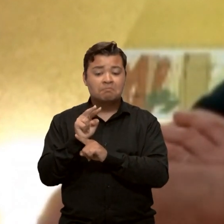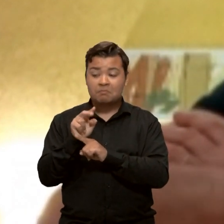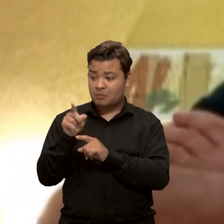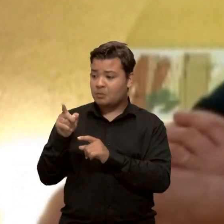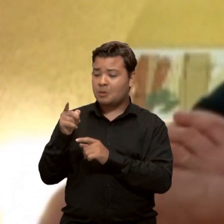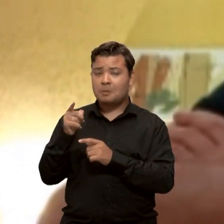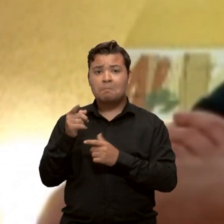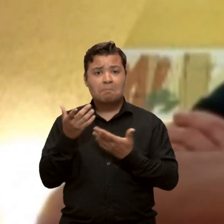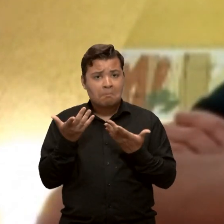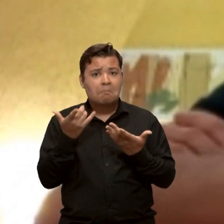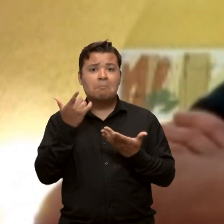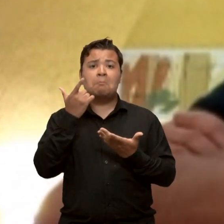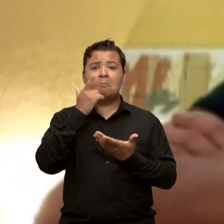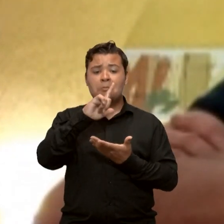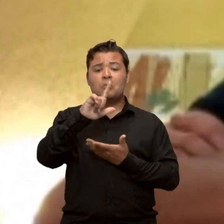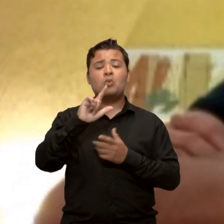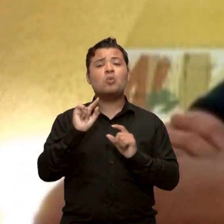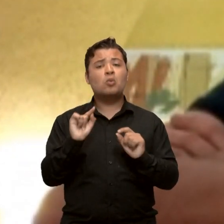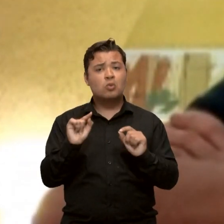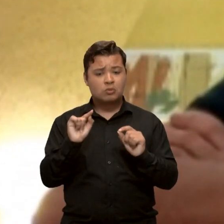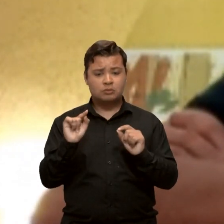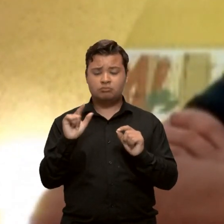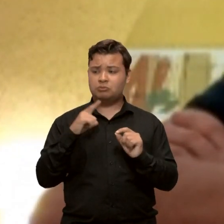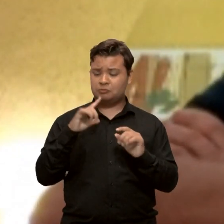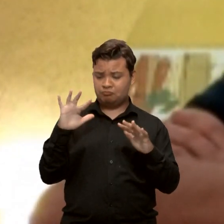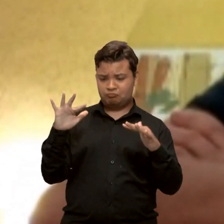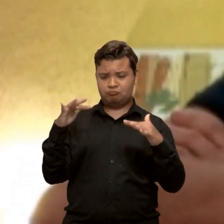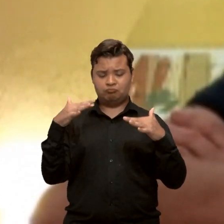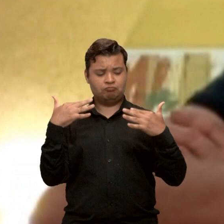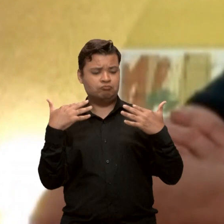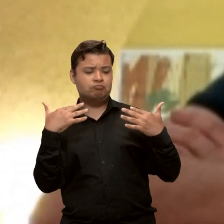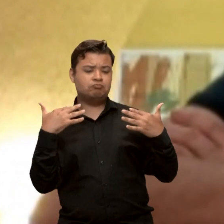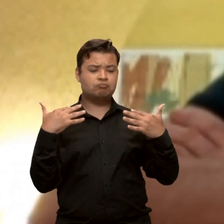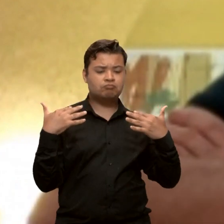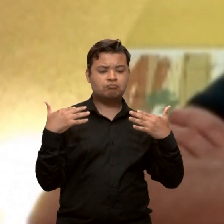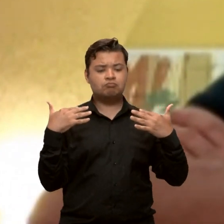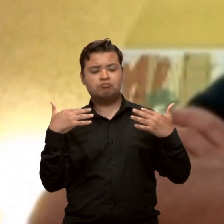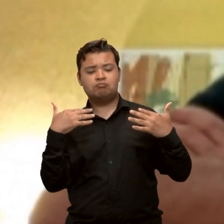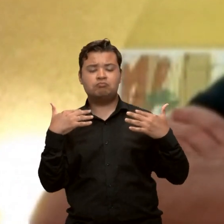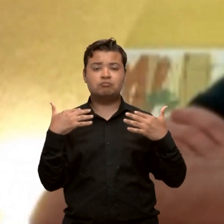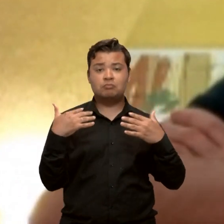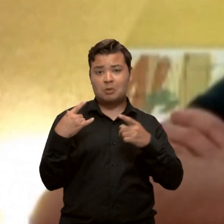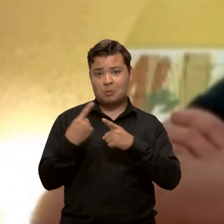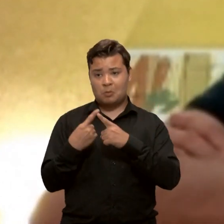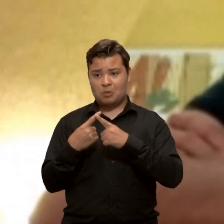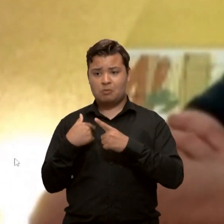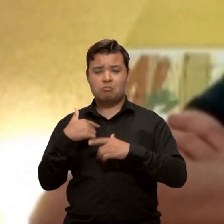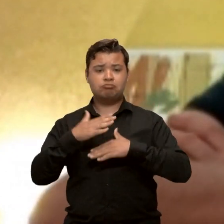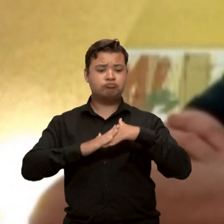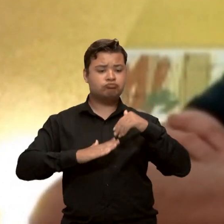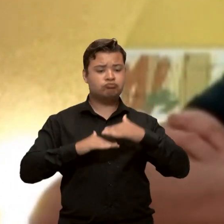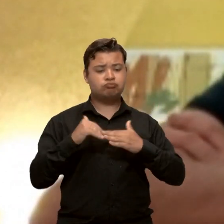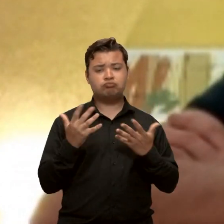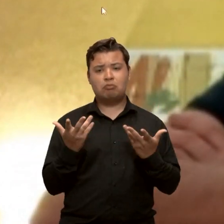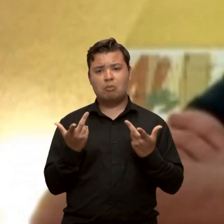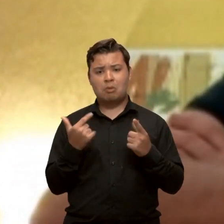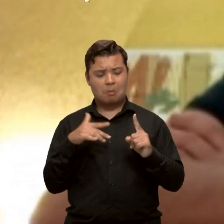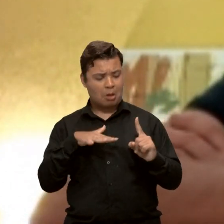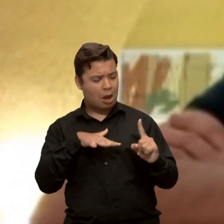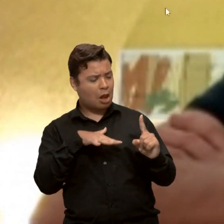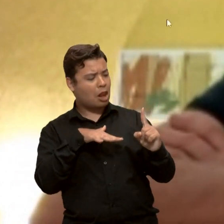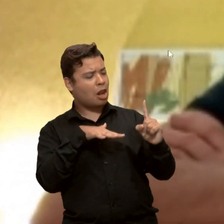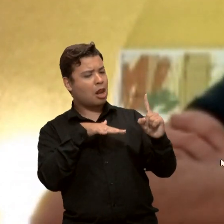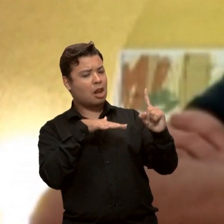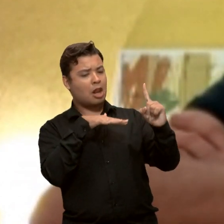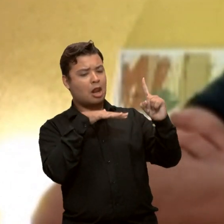você vai conseguindo ter lá um status, né, de melhor status entre as pessoas